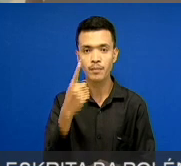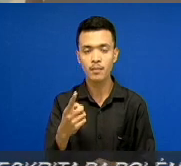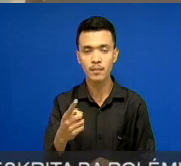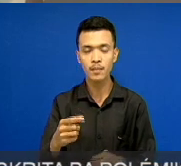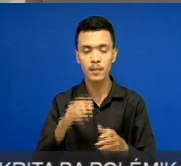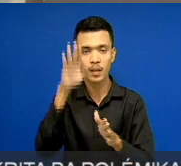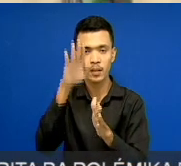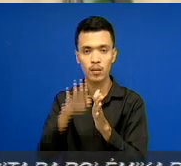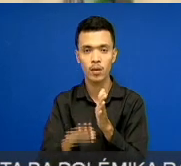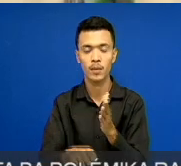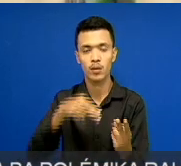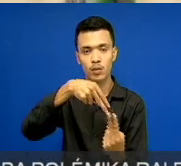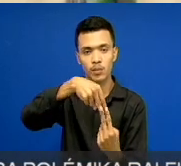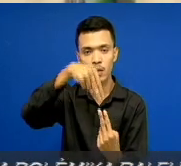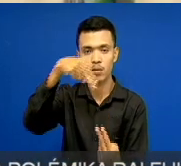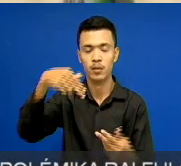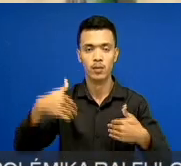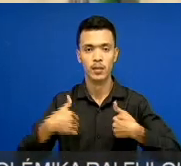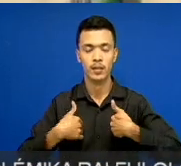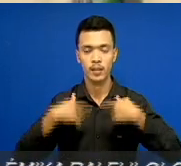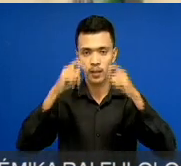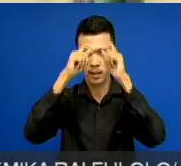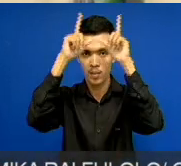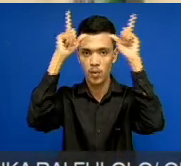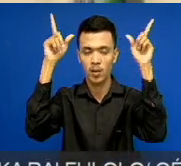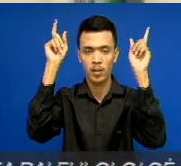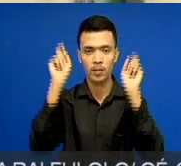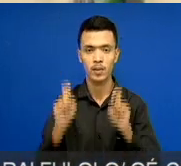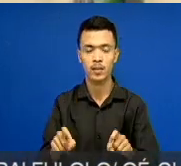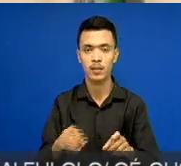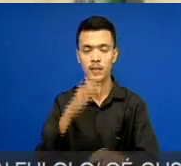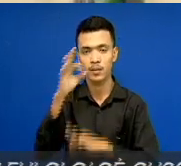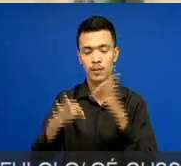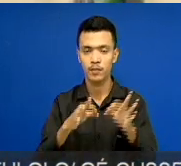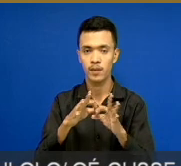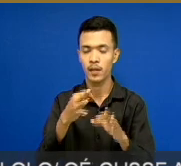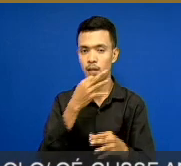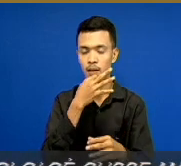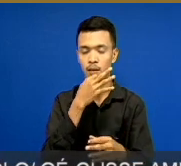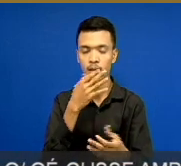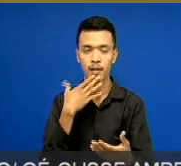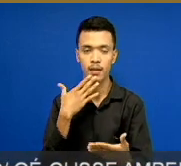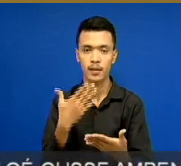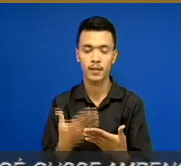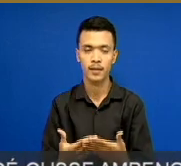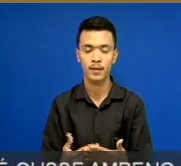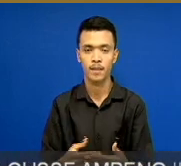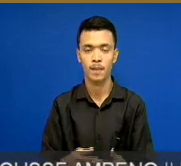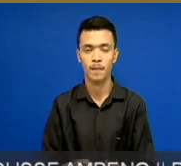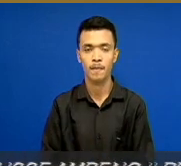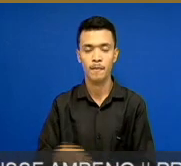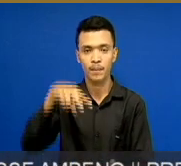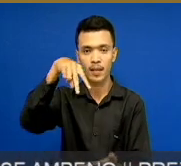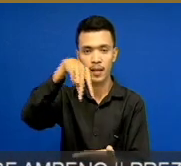atuha menos malnutrição e a Timor-Leste precisa garante aihan nutritivo. Vice-primeiro Harry Task